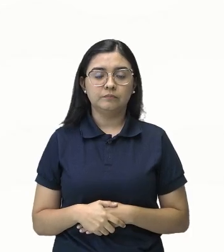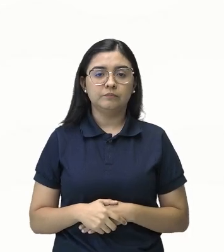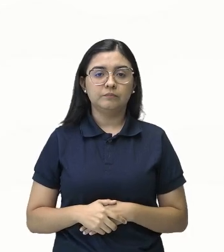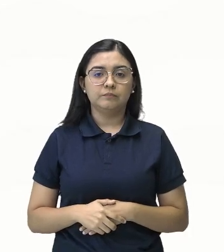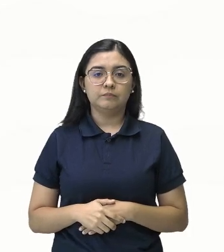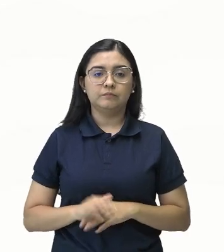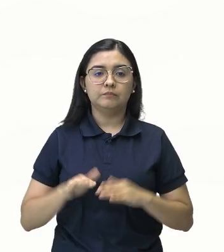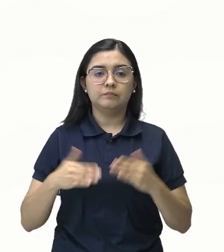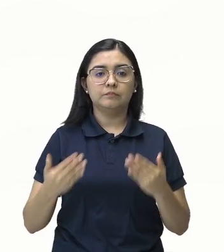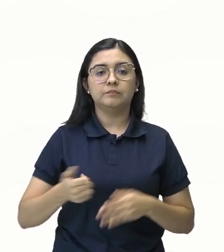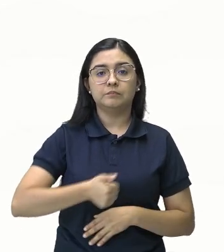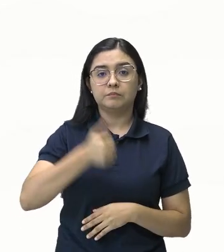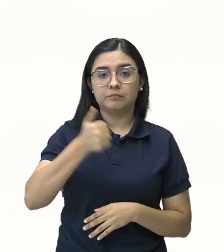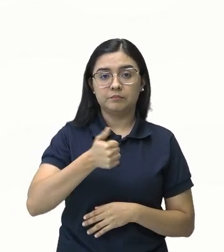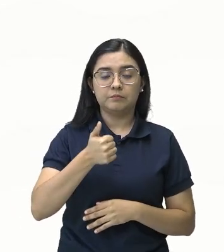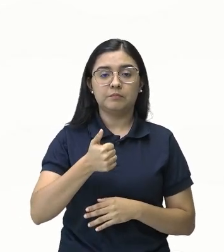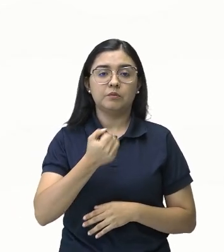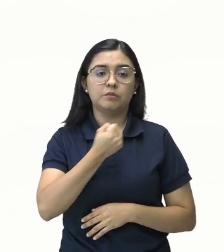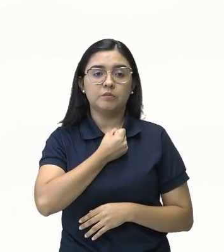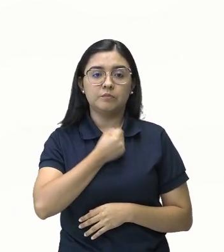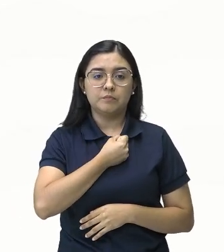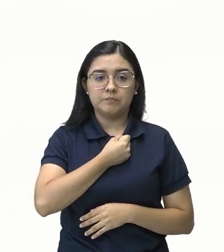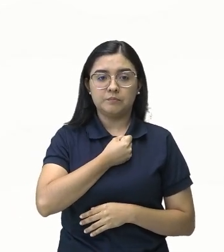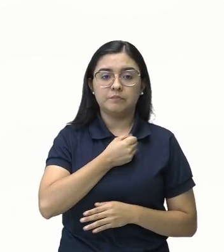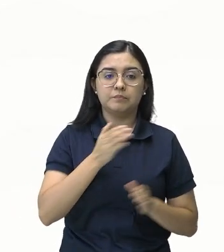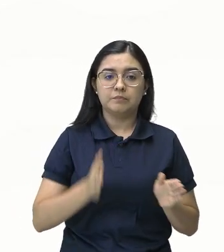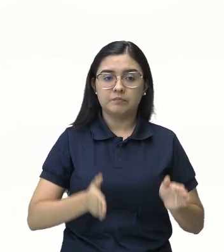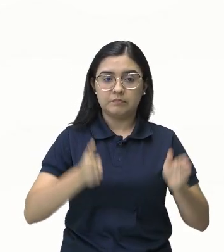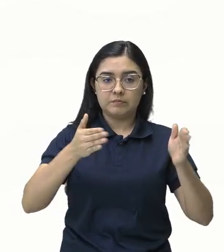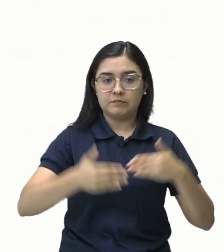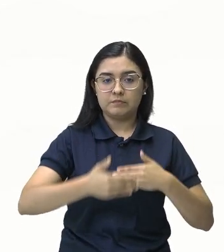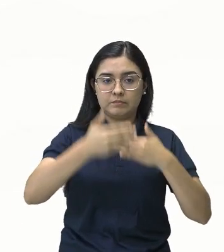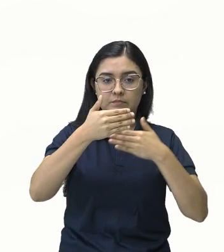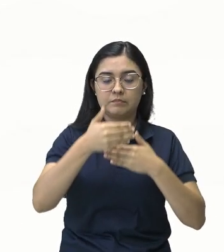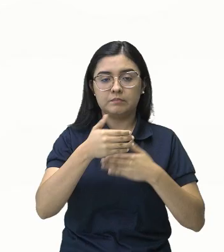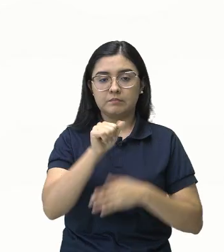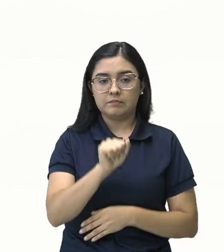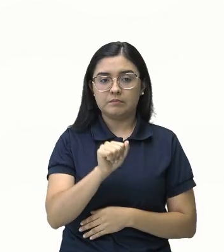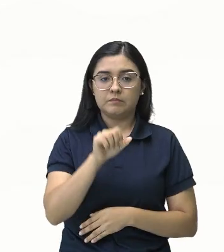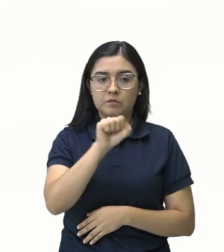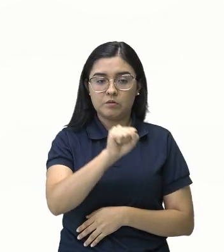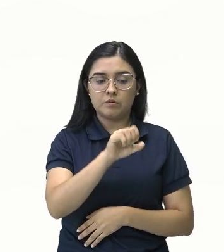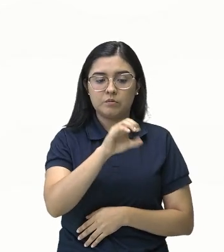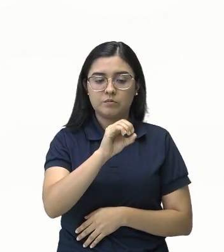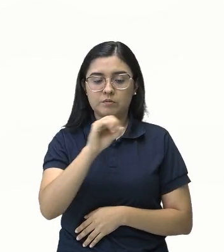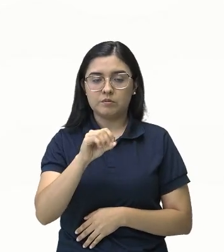Então, primeiro número, o da caixa A, 800 gramas.